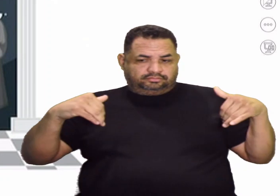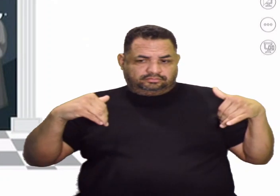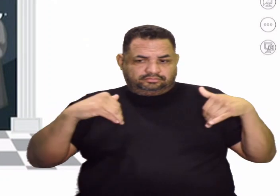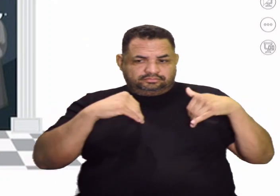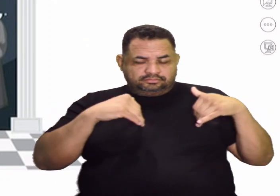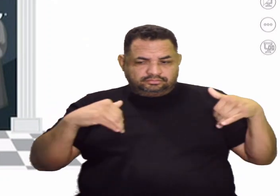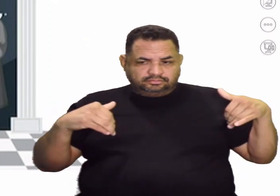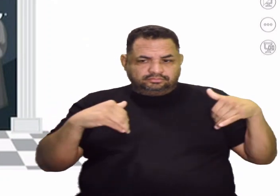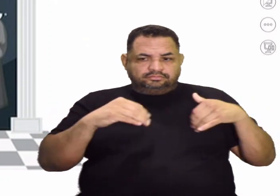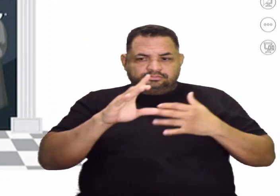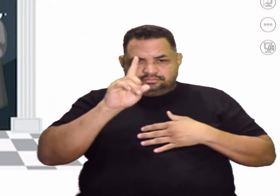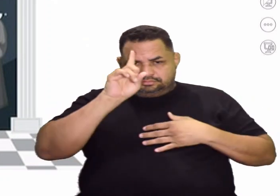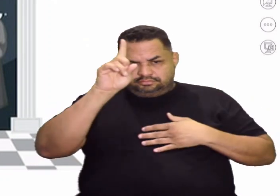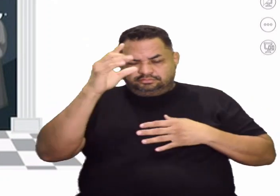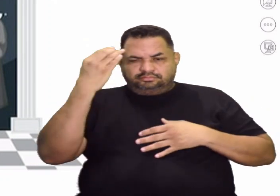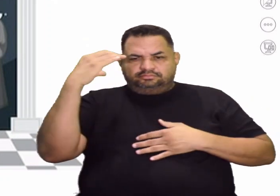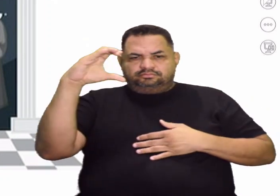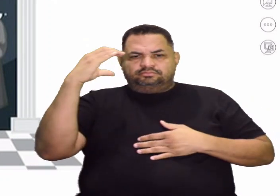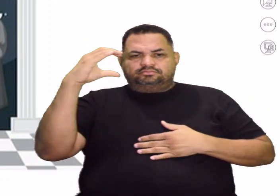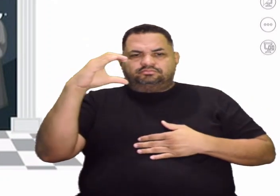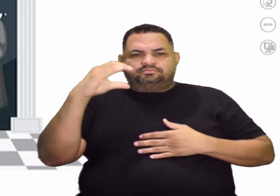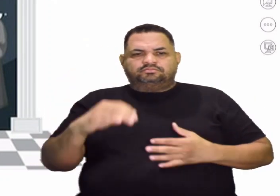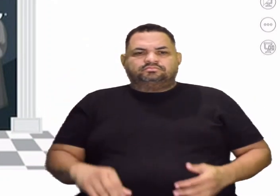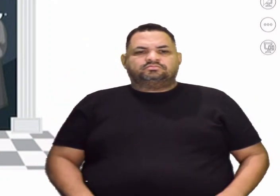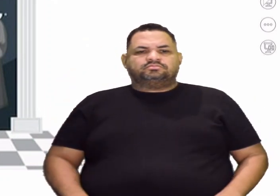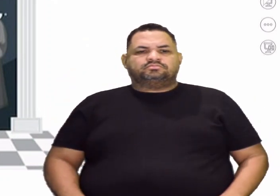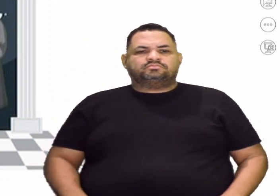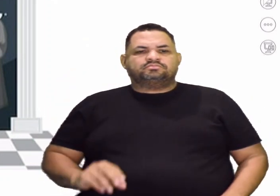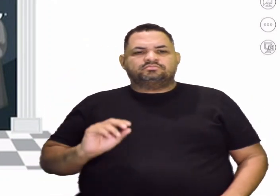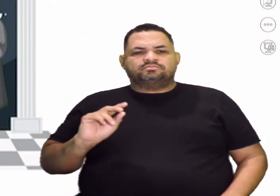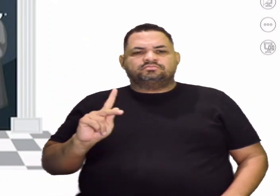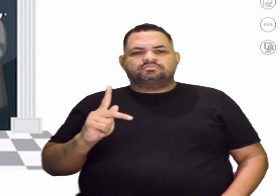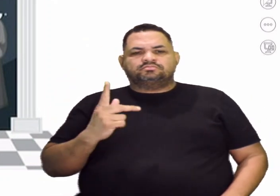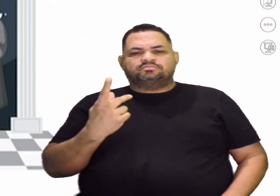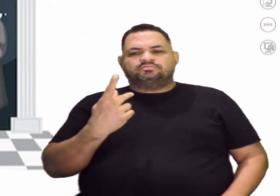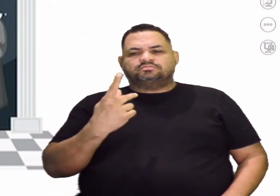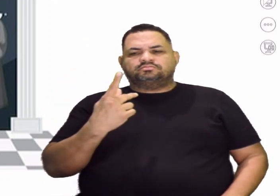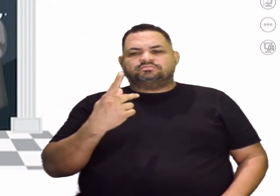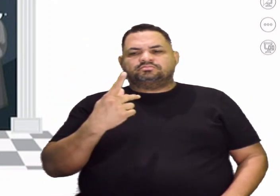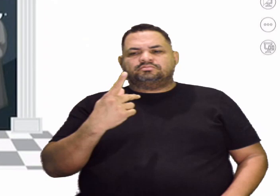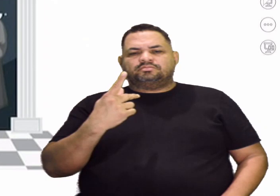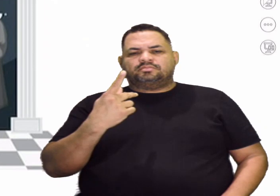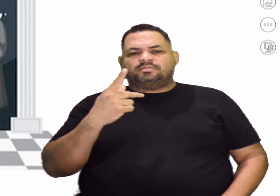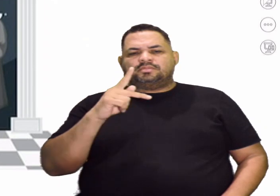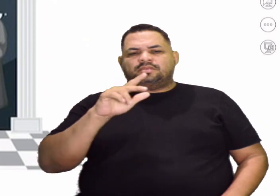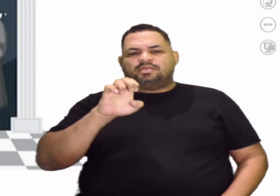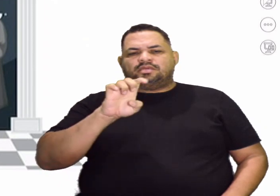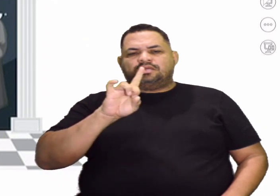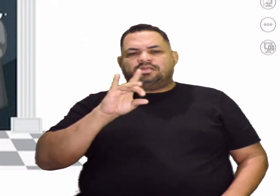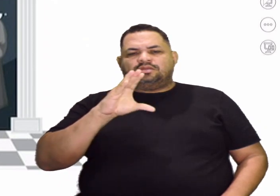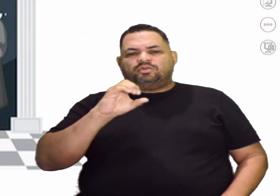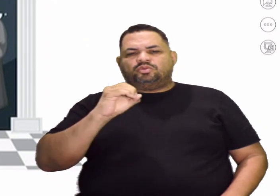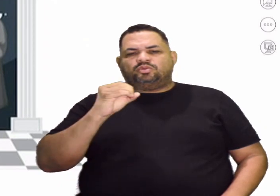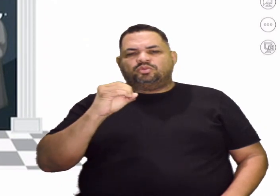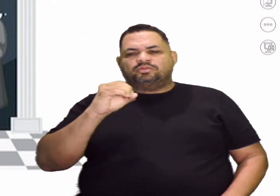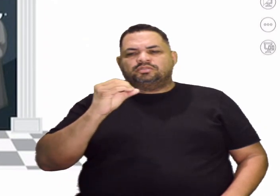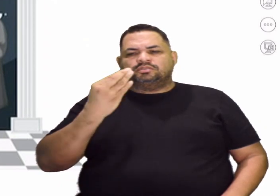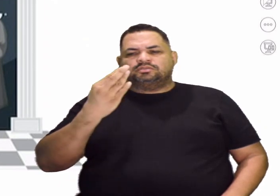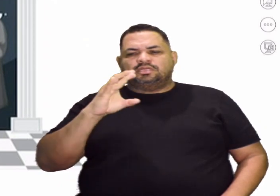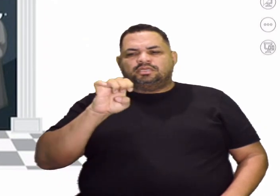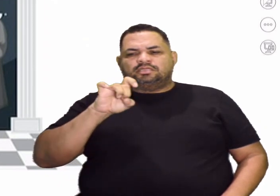esse pensamento científico que é o heliocentrismo, ou seja, o Sol no centro. E com